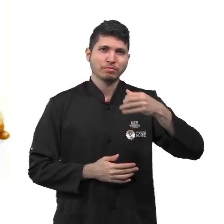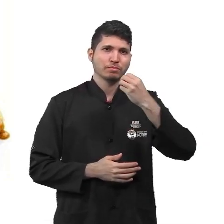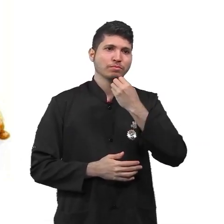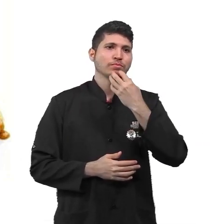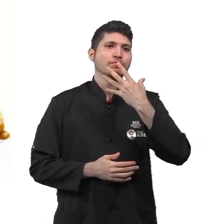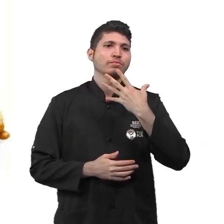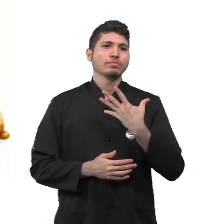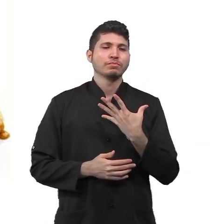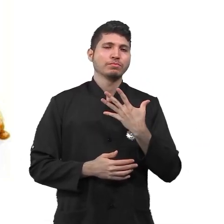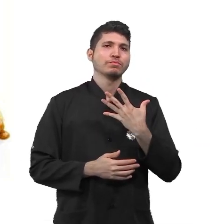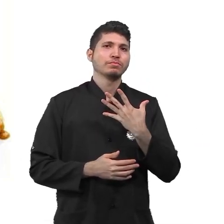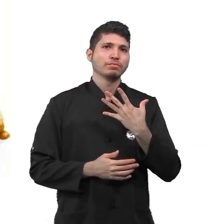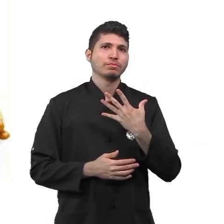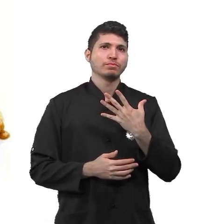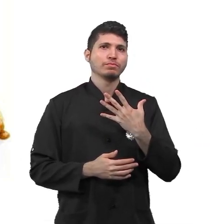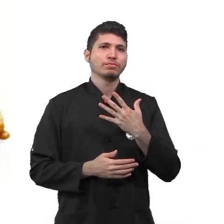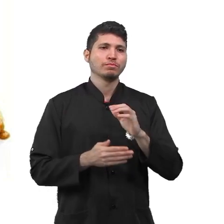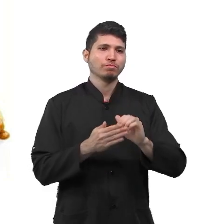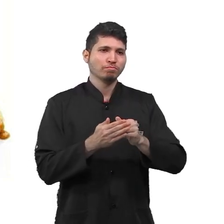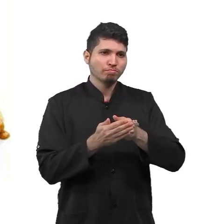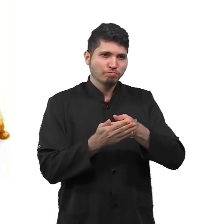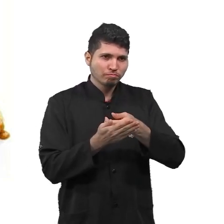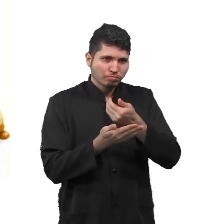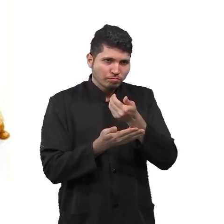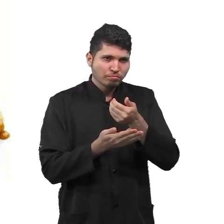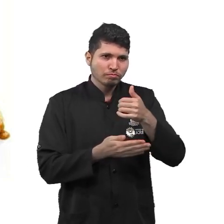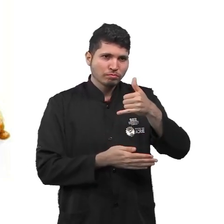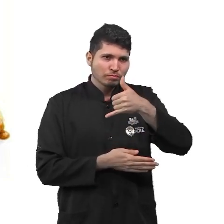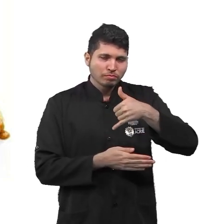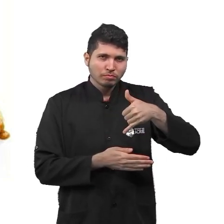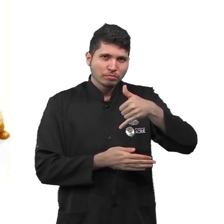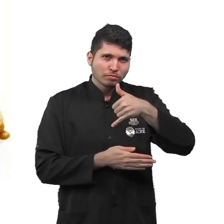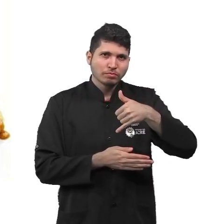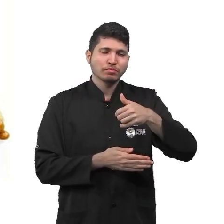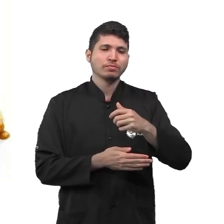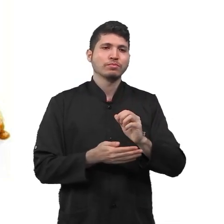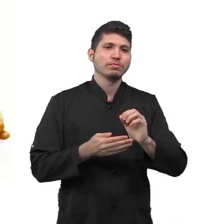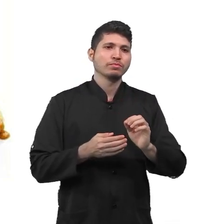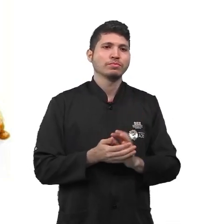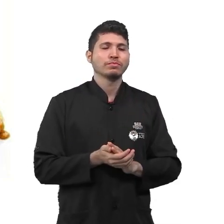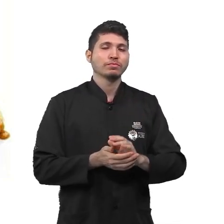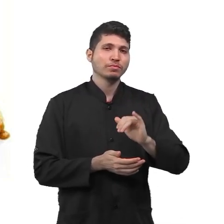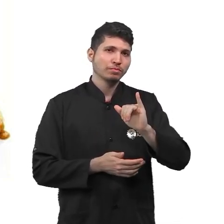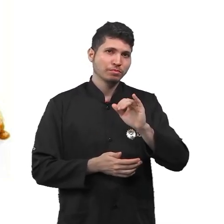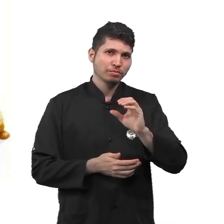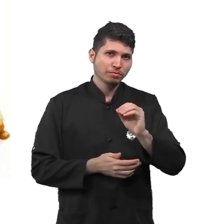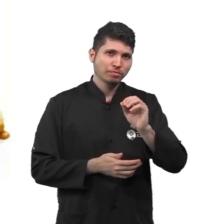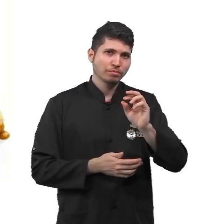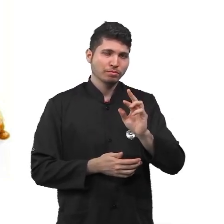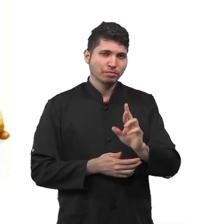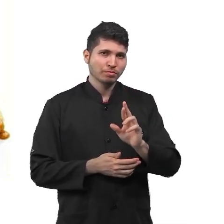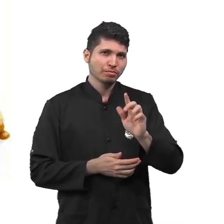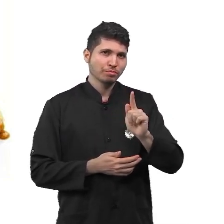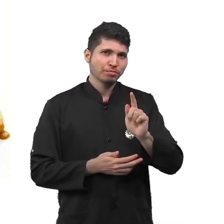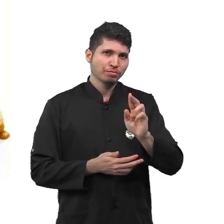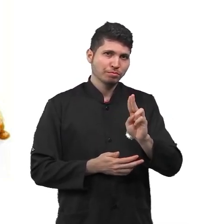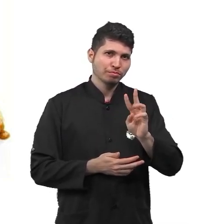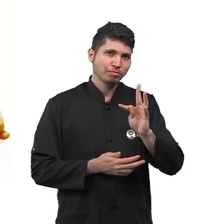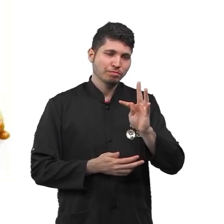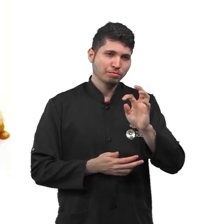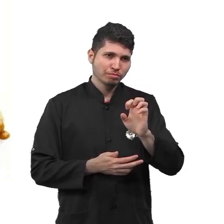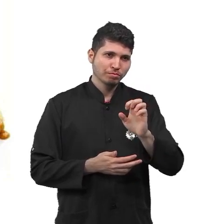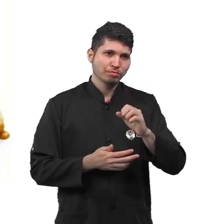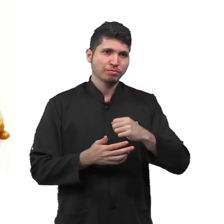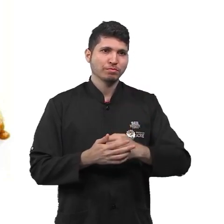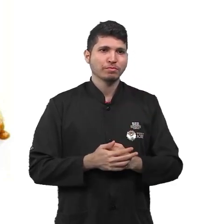ali o abacate, né, o azeite de oliva, o iogurte desnatado, as oleaginosas, né, que seriam ali